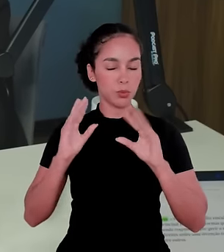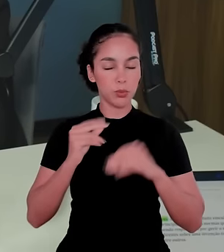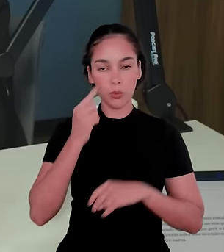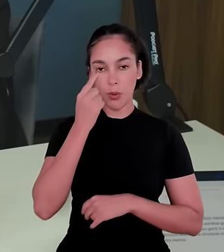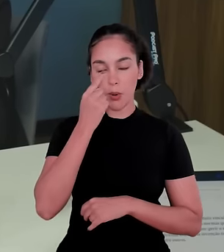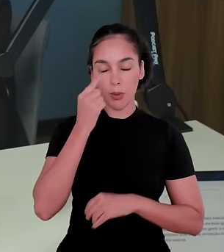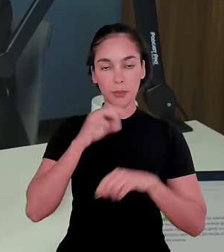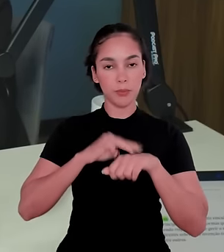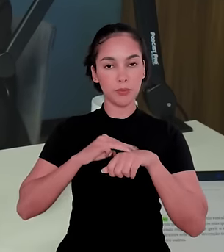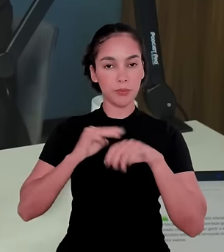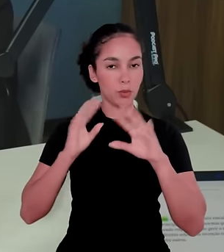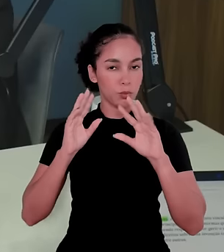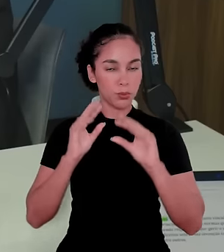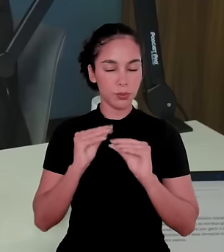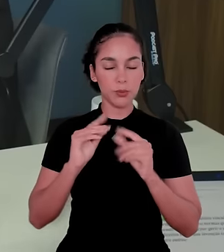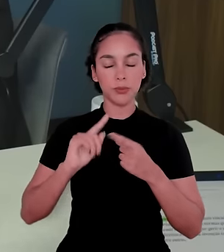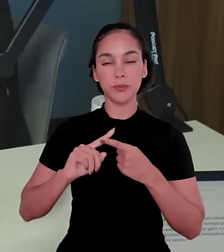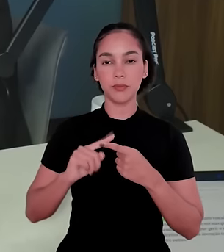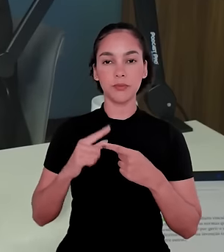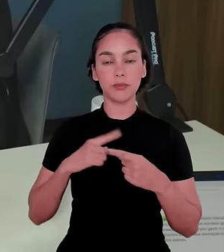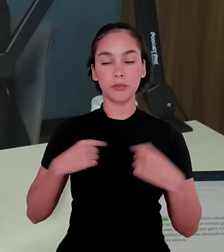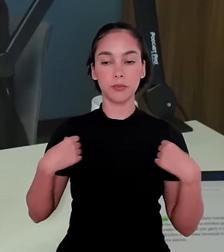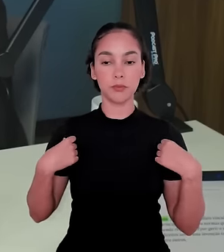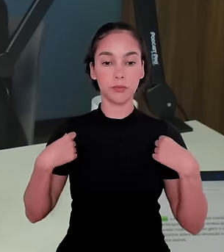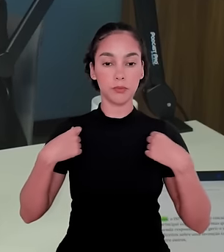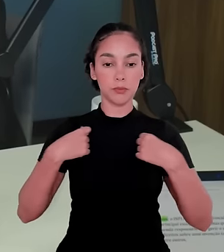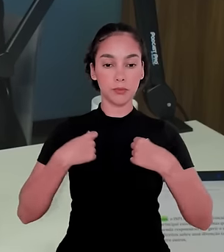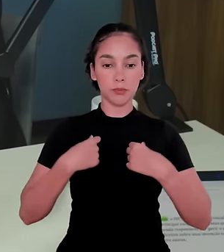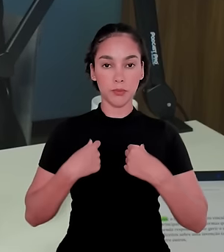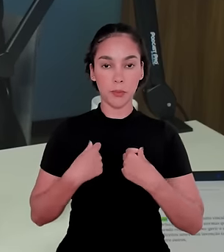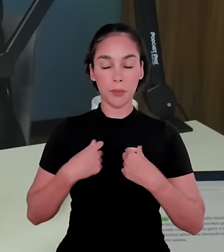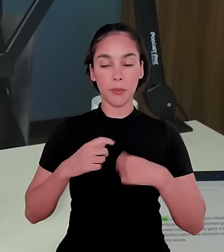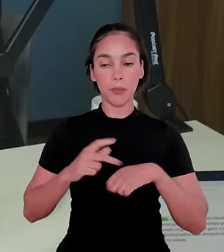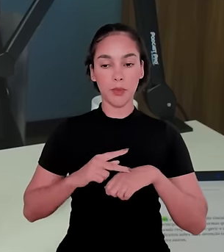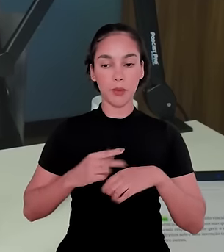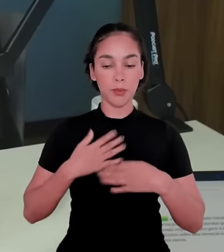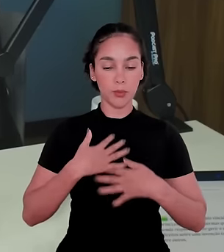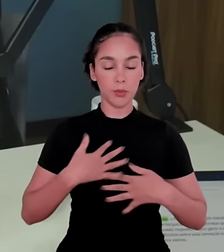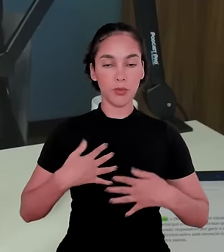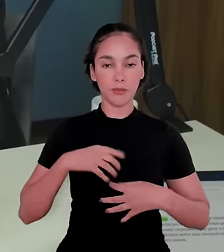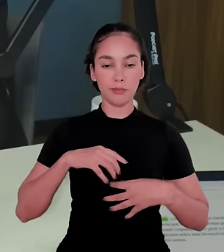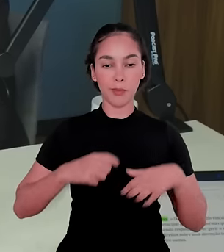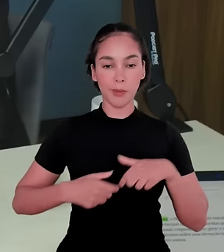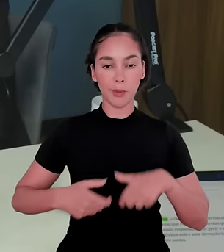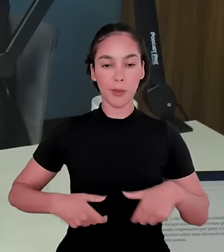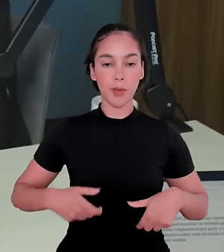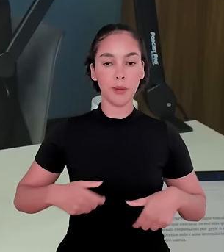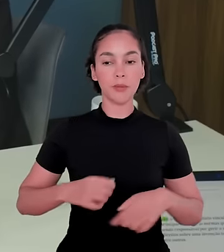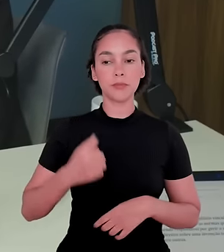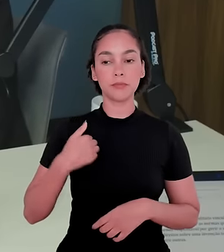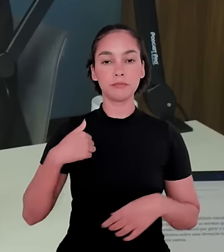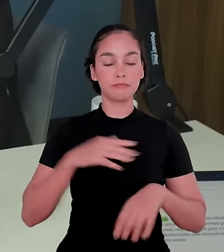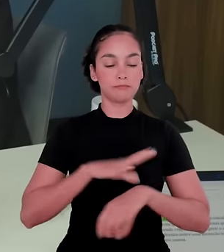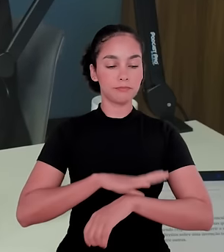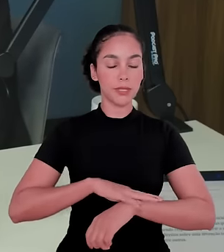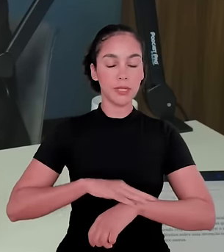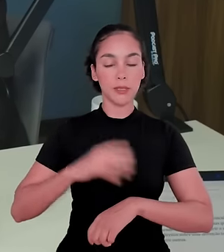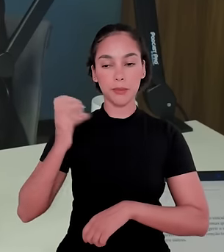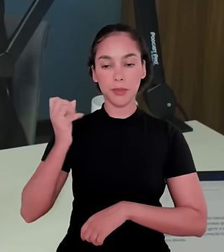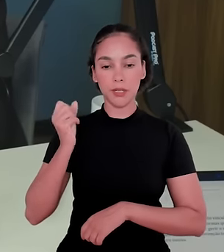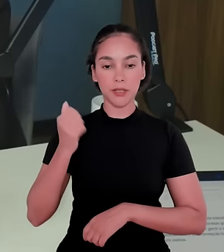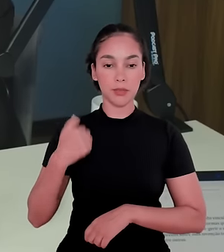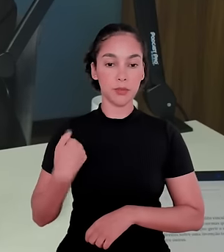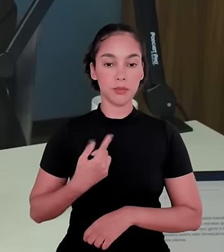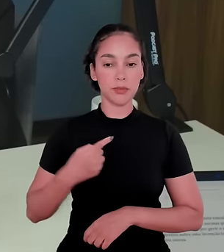castanhos eu estou usando um blazer Preto uma camiseta estampada tenho pele branca e a gente tá